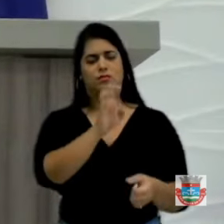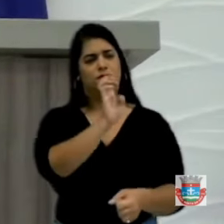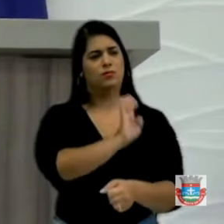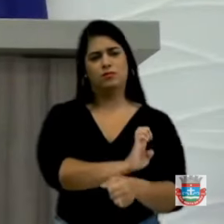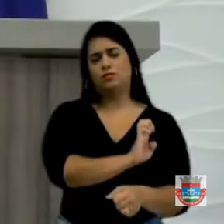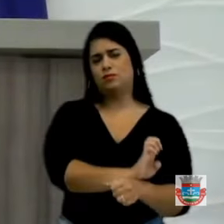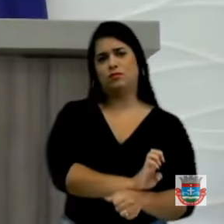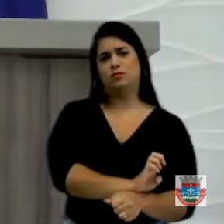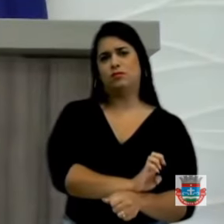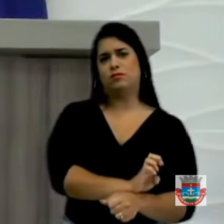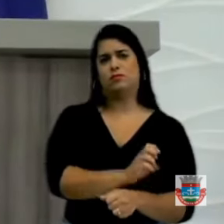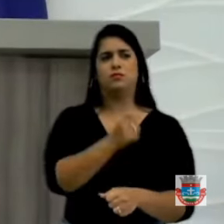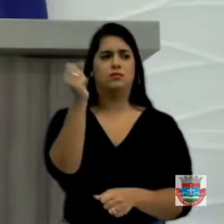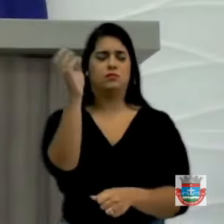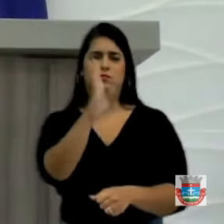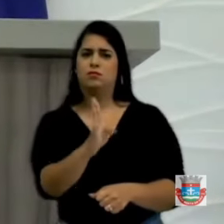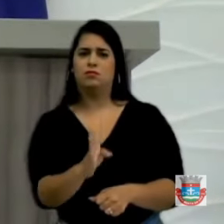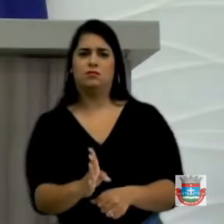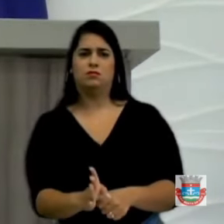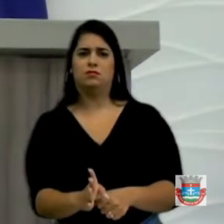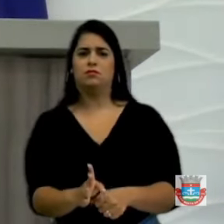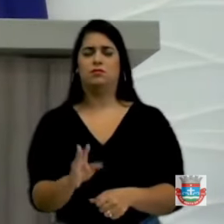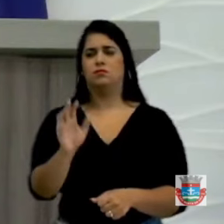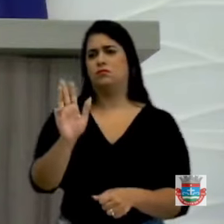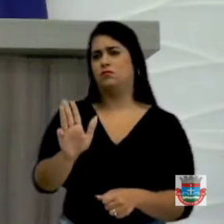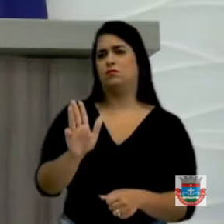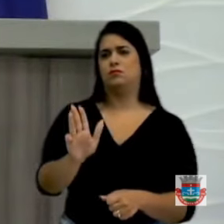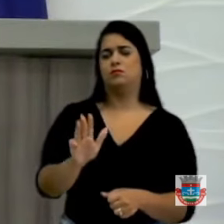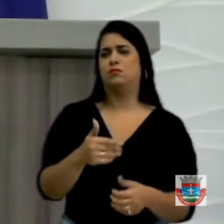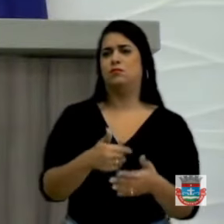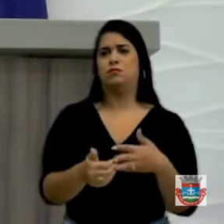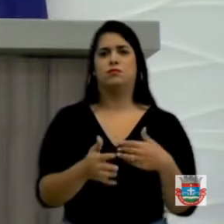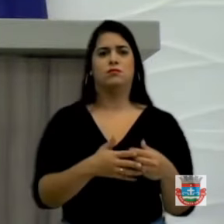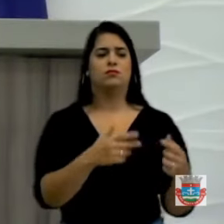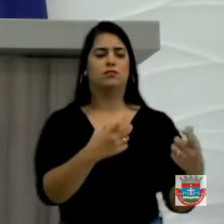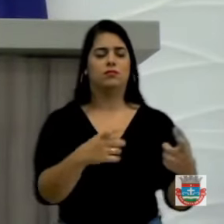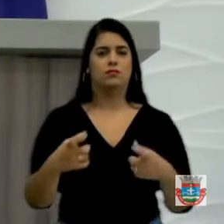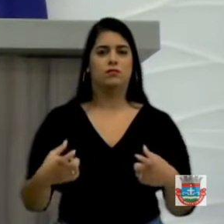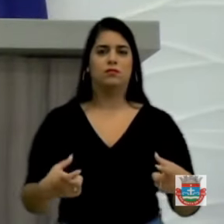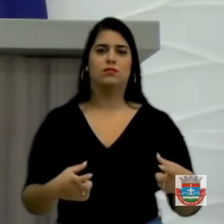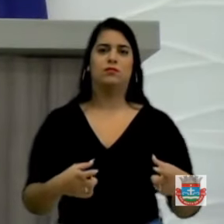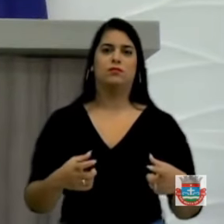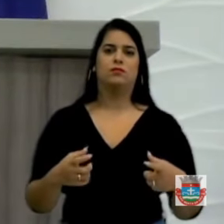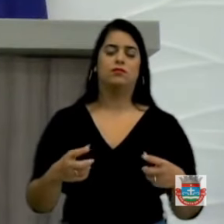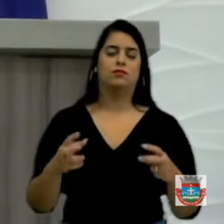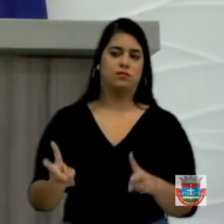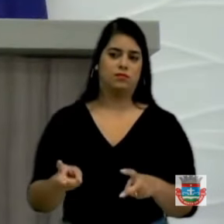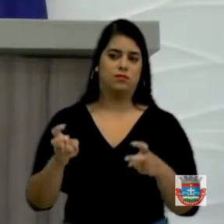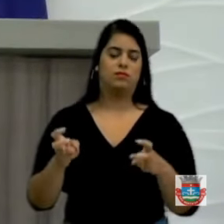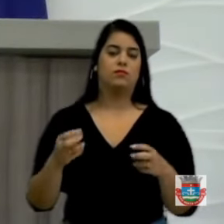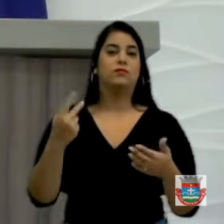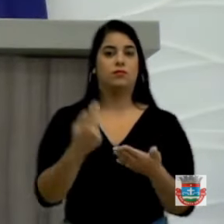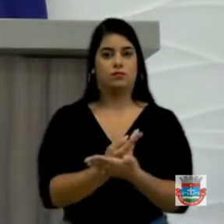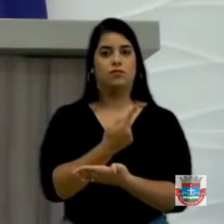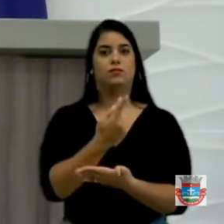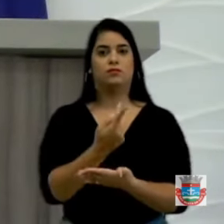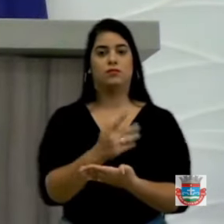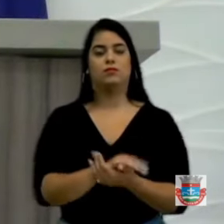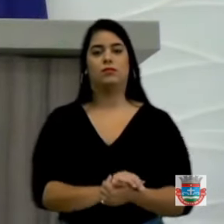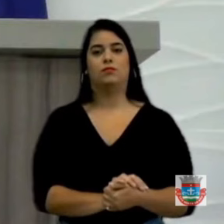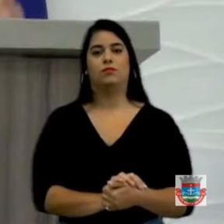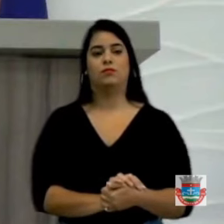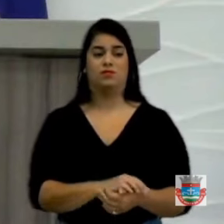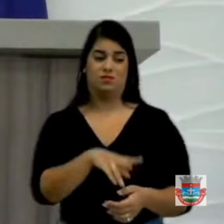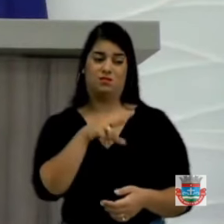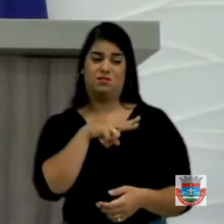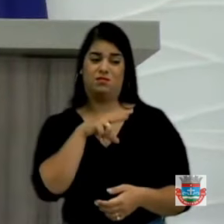Estado, que seja no Distrito Federal com o presidente. Isso aí todo mundo vê. Infelizmente aconteceu. Eu particularmente